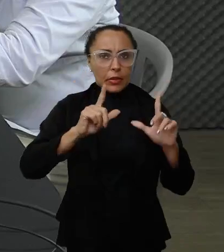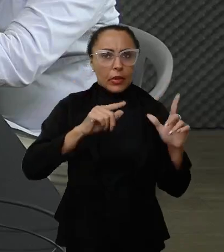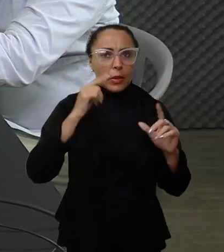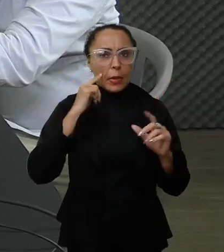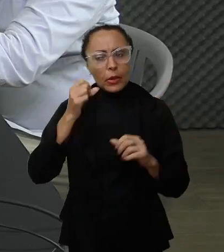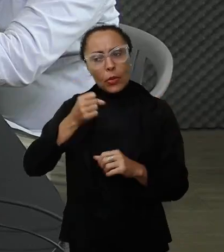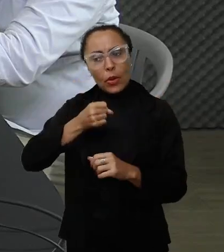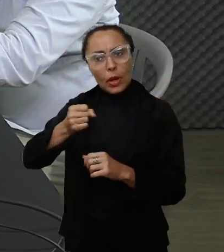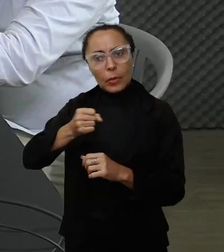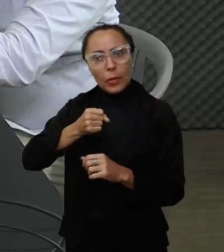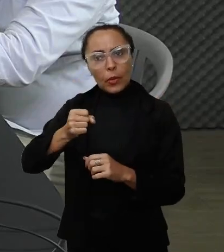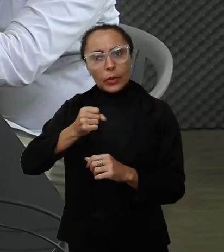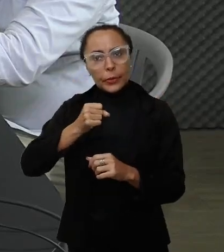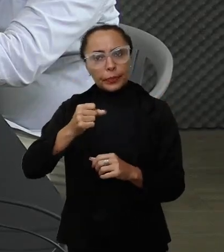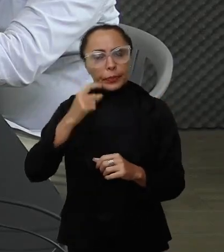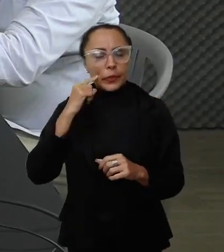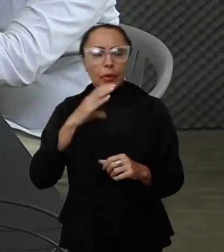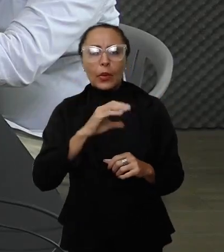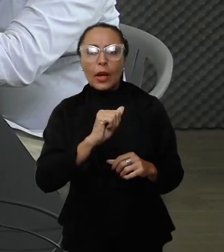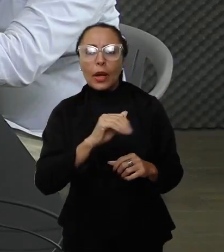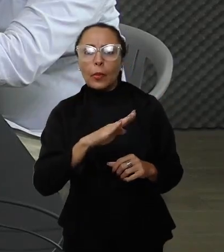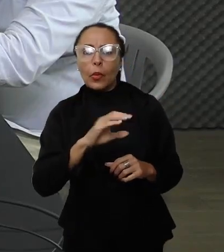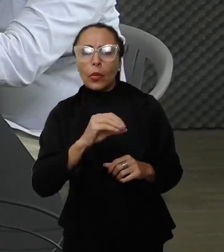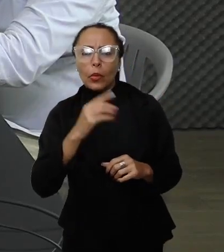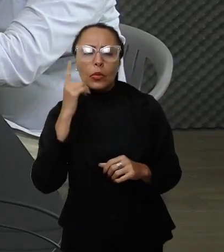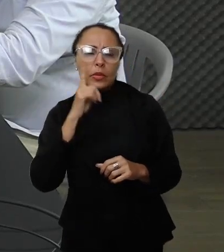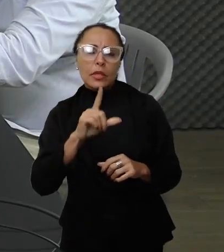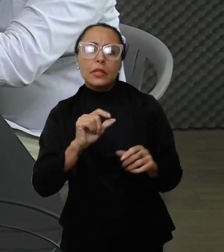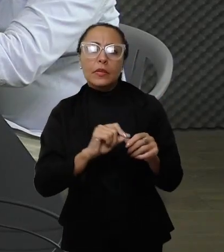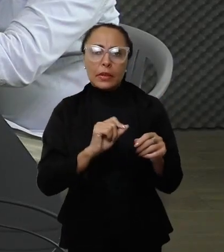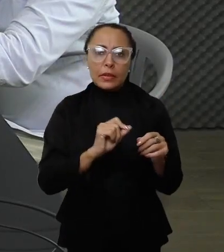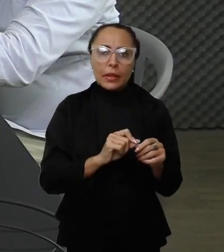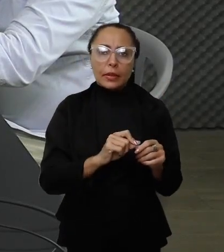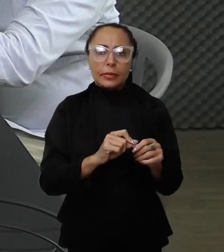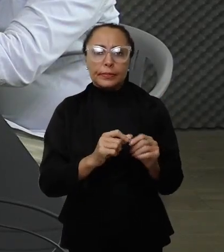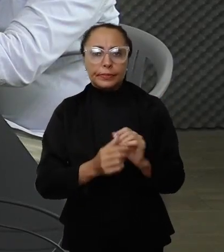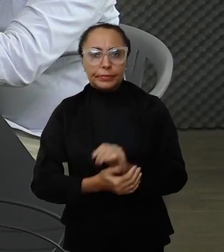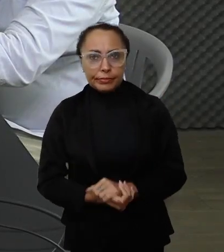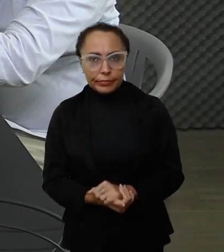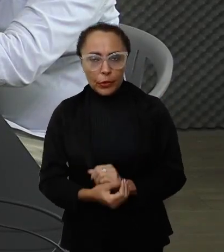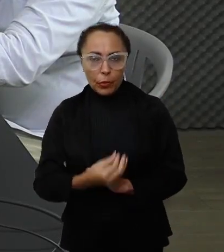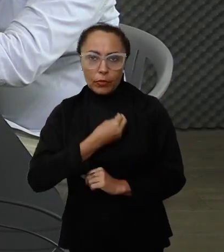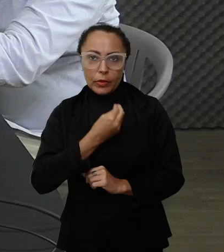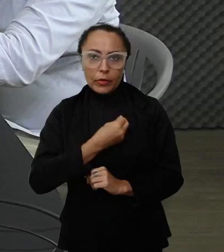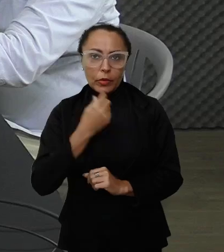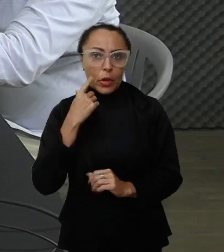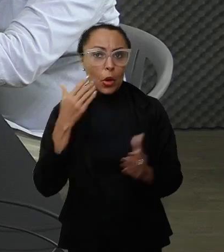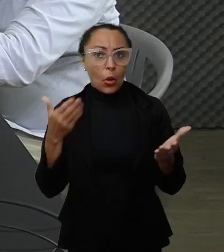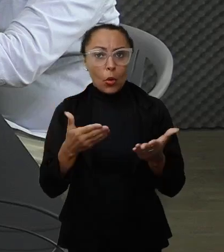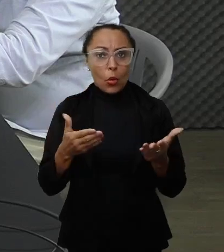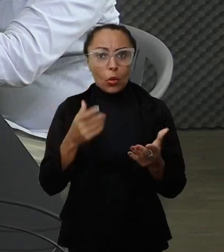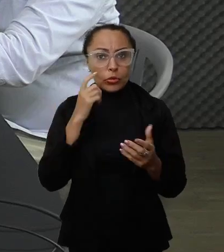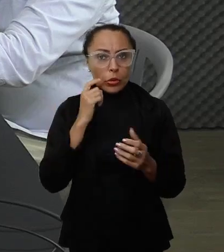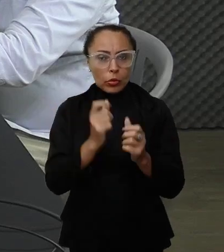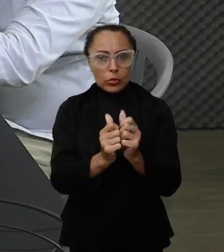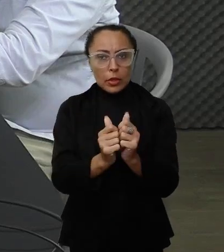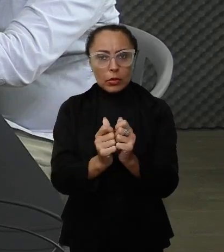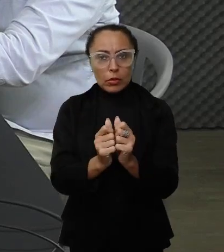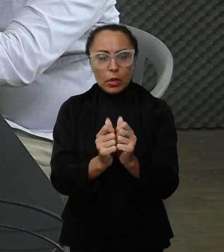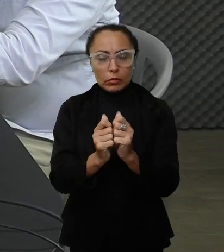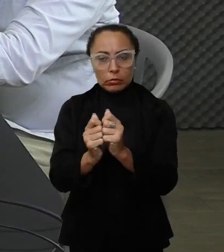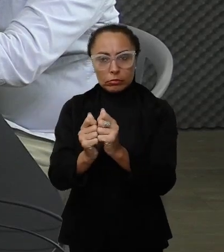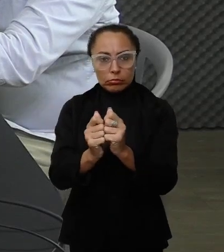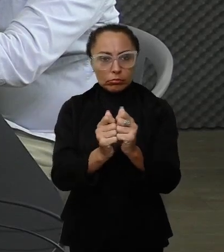repórter, por meio de cabo, conseguisse fazer a entrada ao vivo. Hoje, com um celular e uma internet